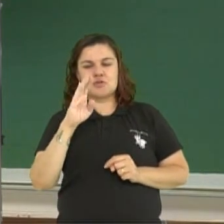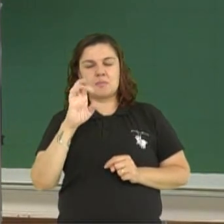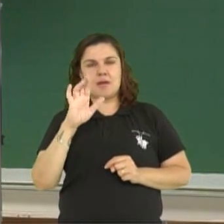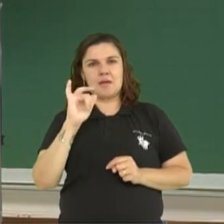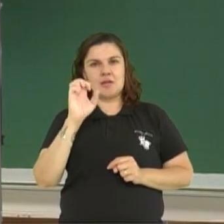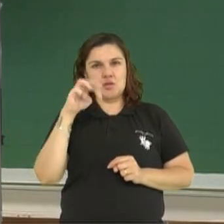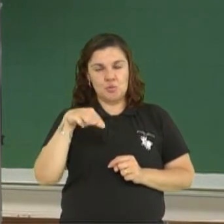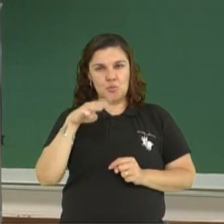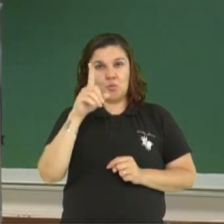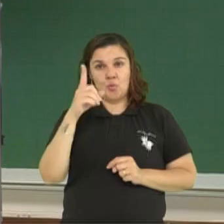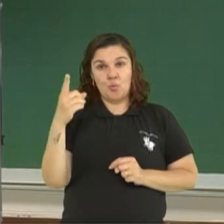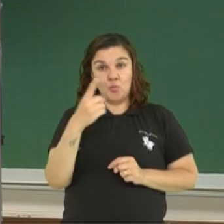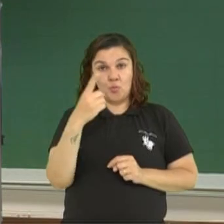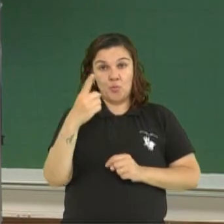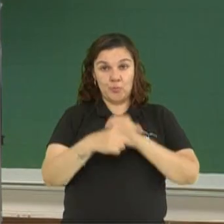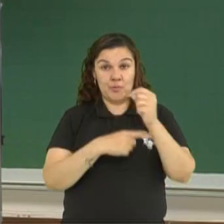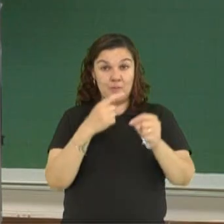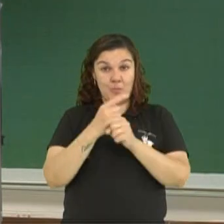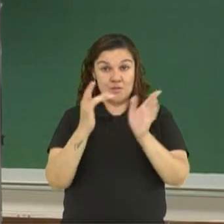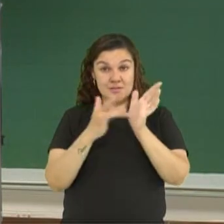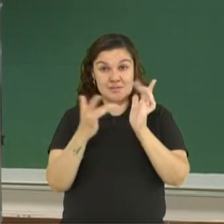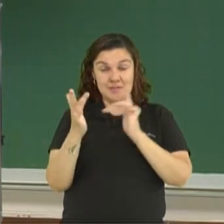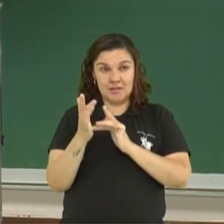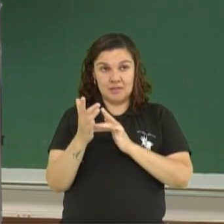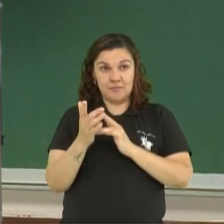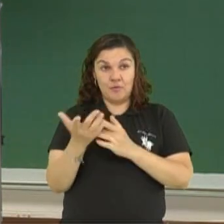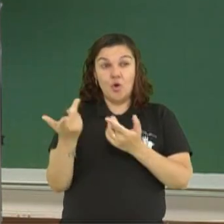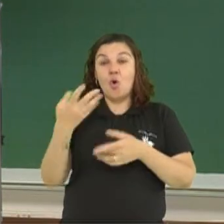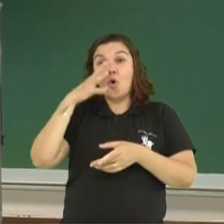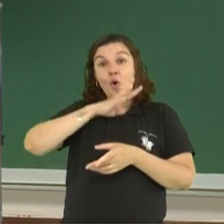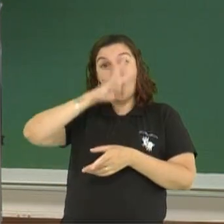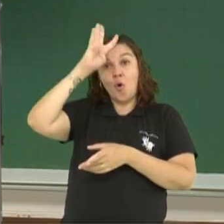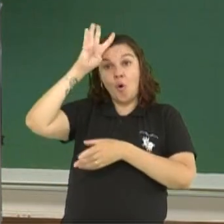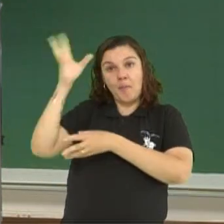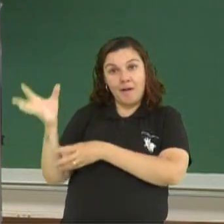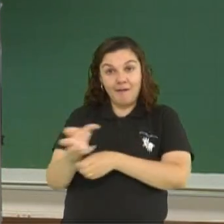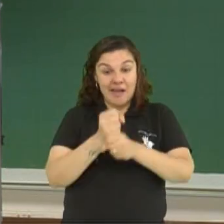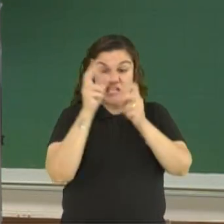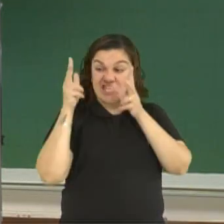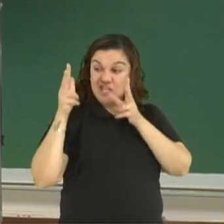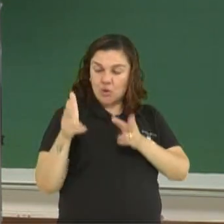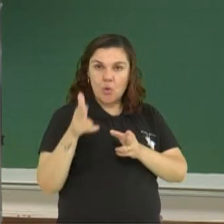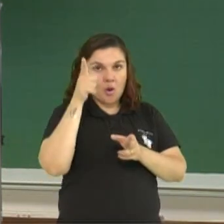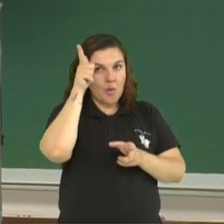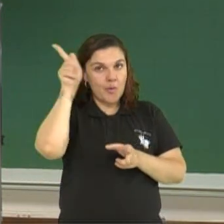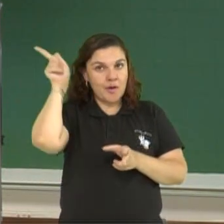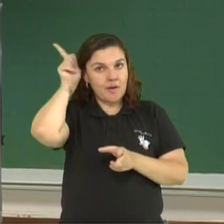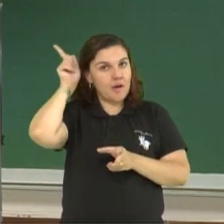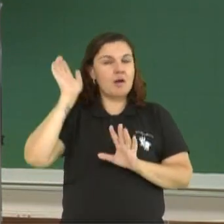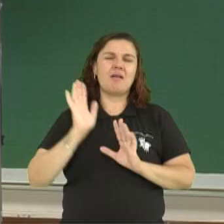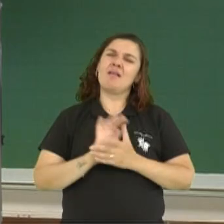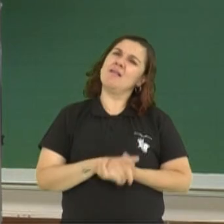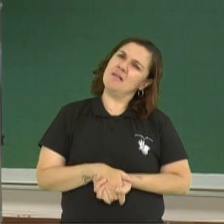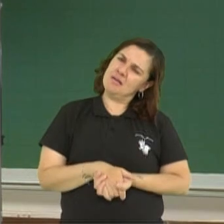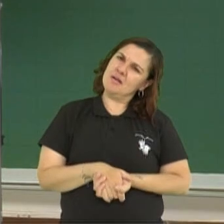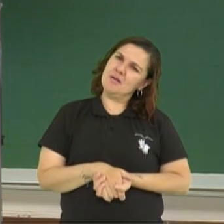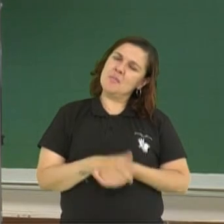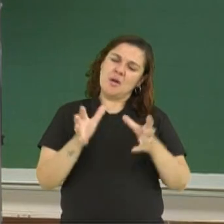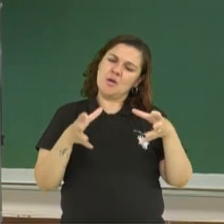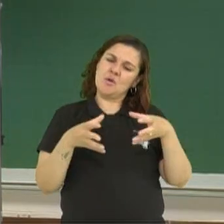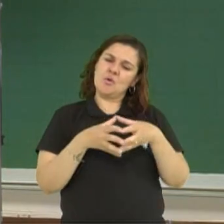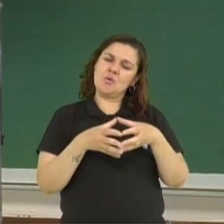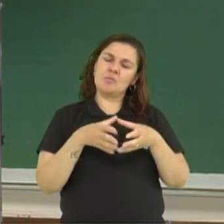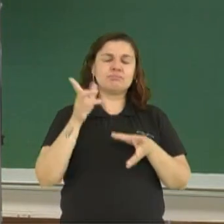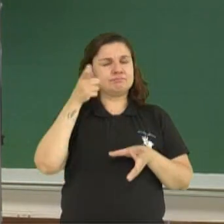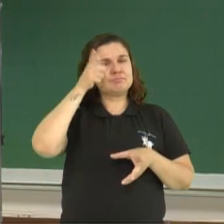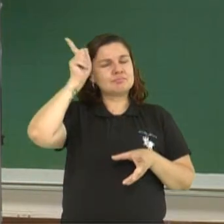Cristo, o romano ele pegou a mesma coisa da cultura grega, trouxe para o lado dele, só que ele pensou o seguinte: Grécia